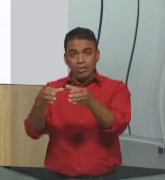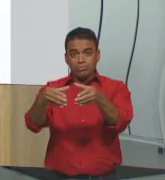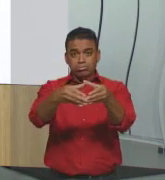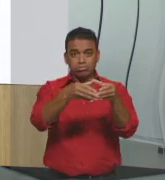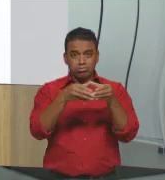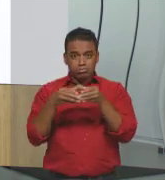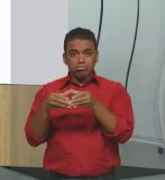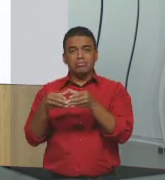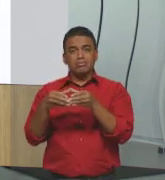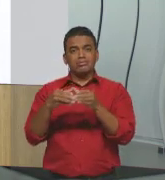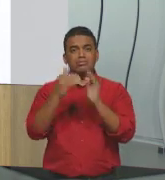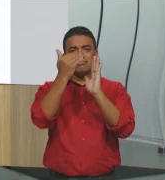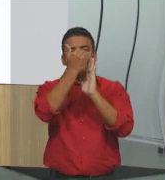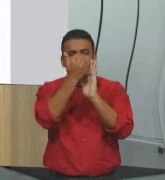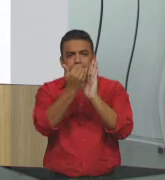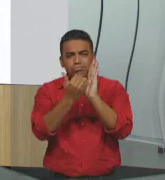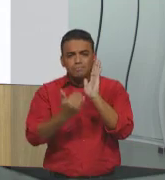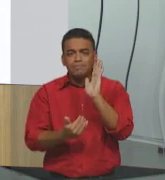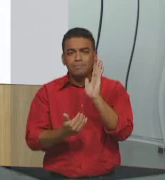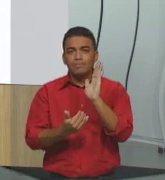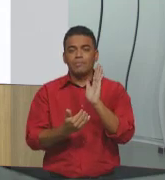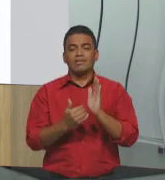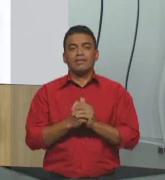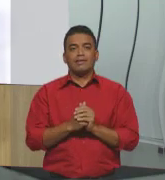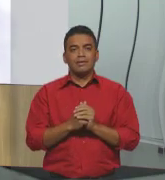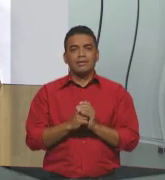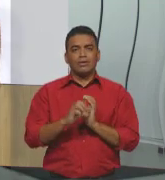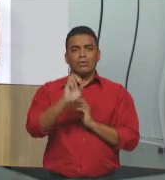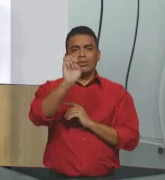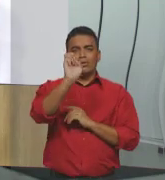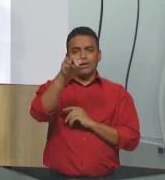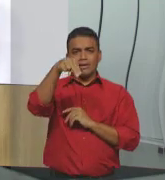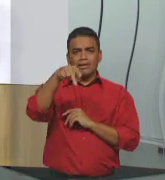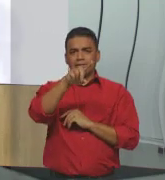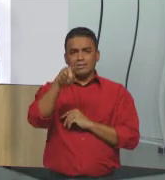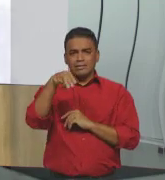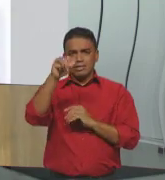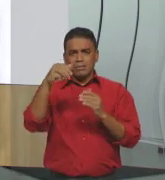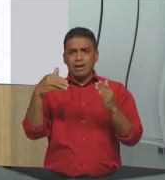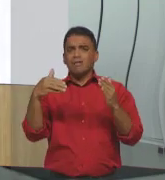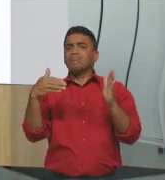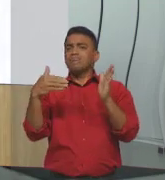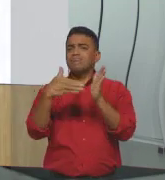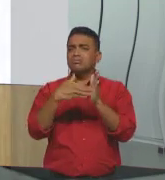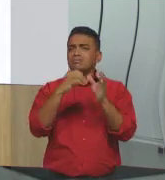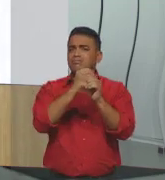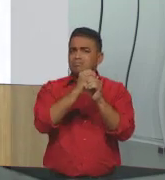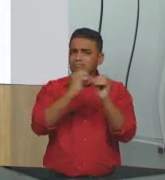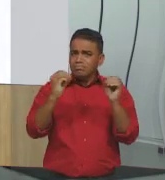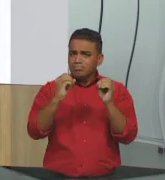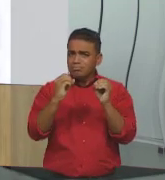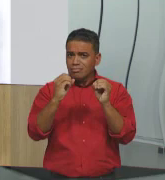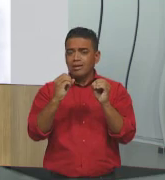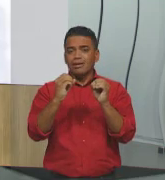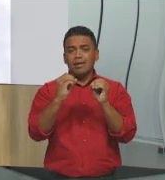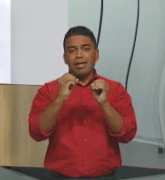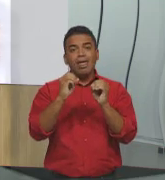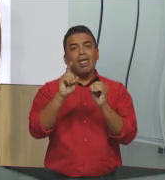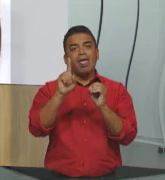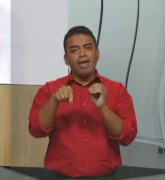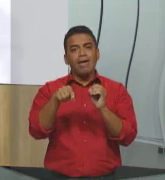sequência complementar. A enzima polimerase, DNA polimerase, só que nesse caso